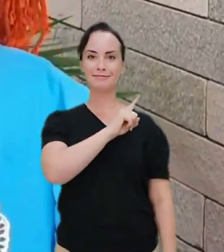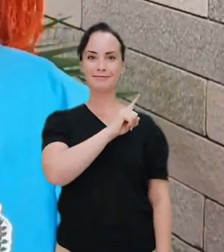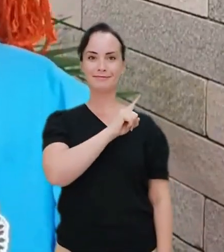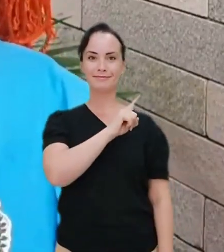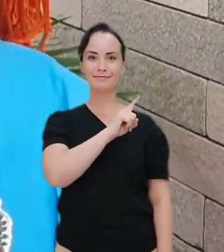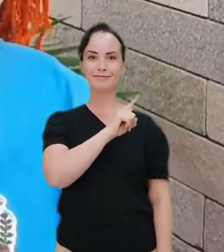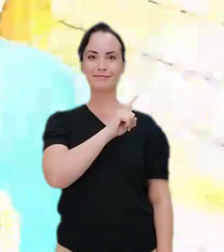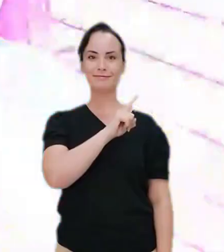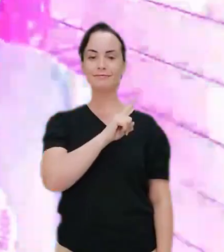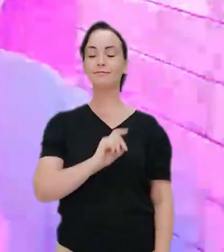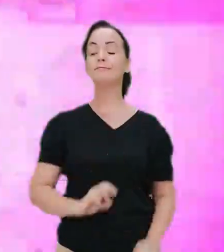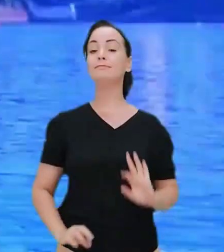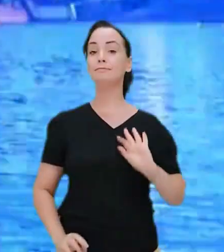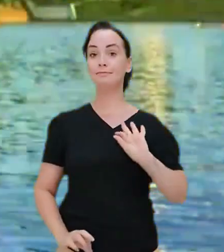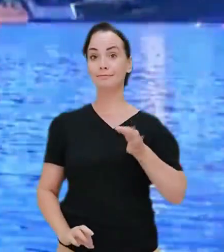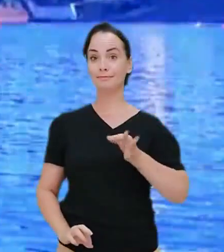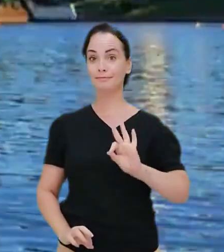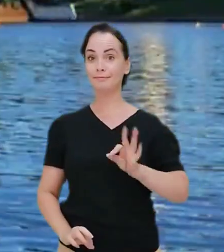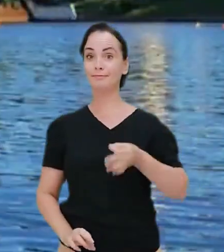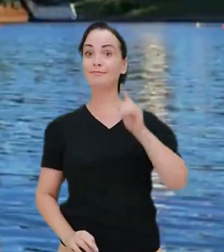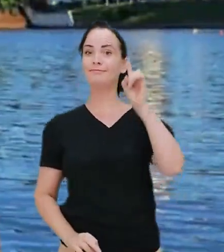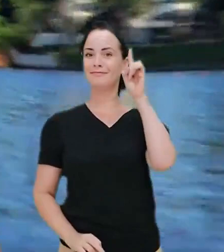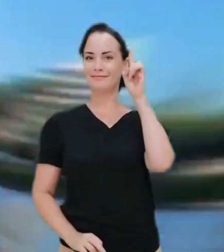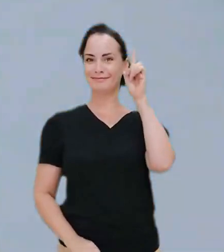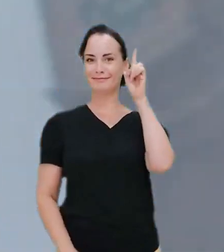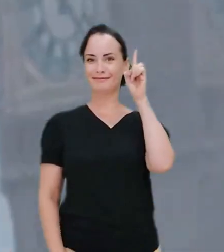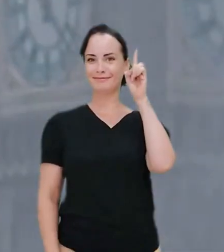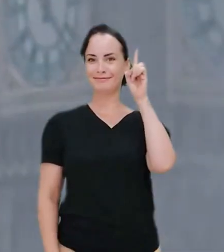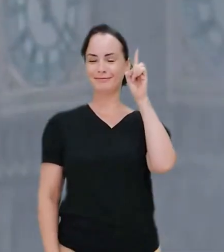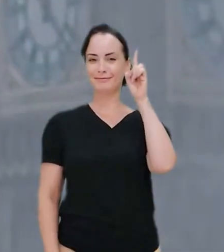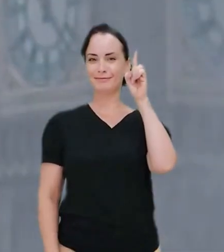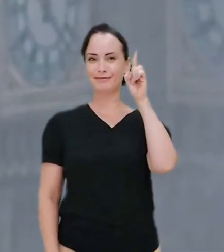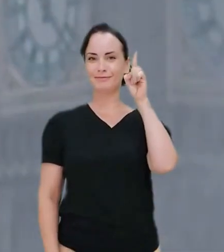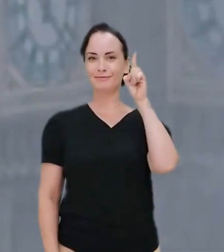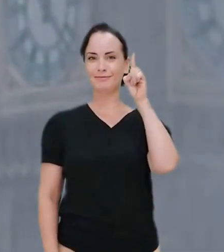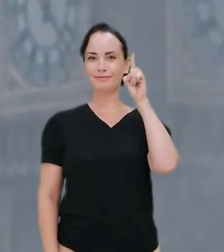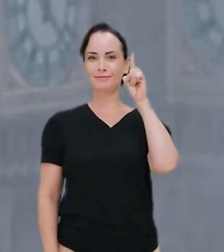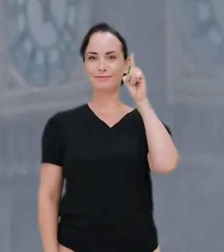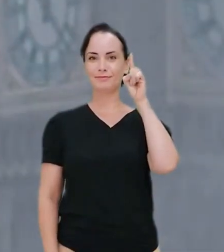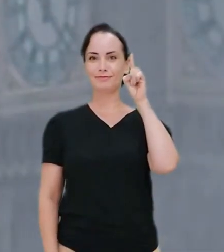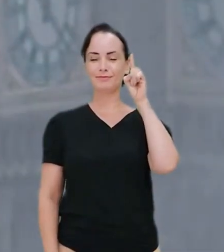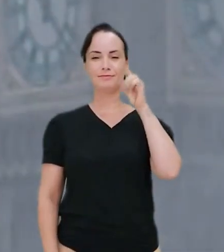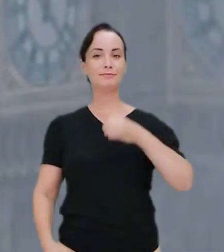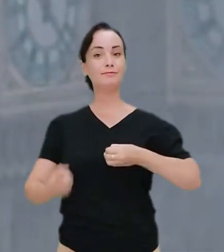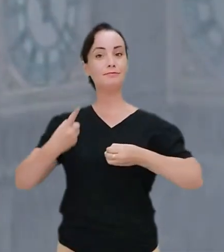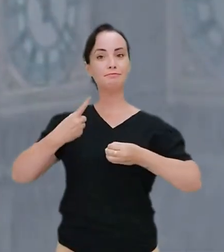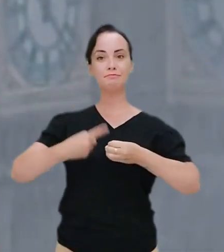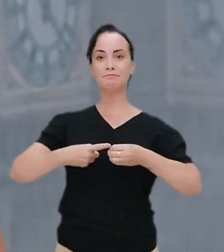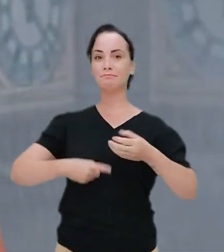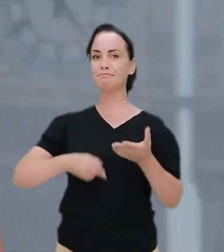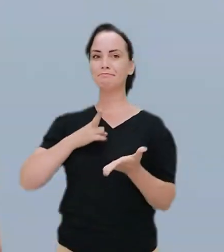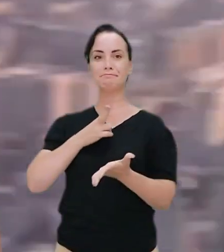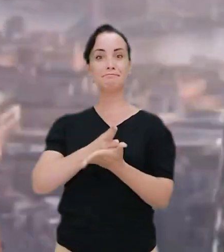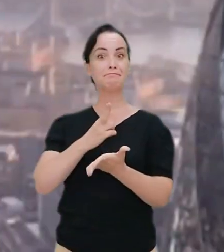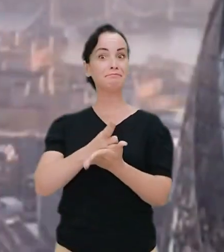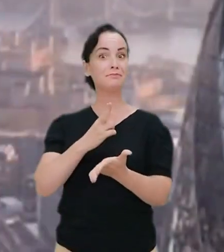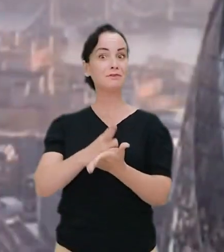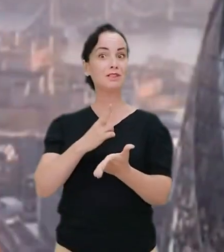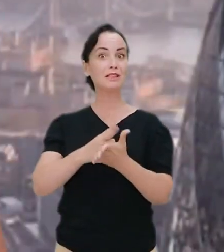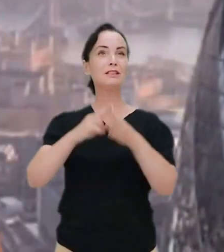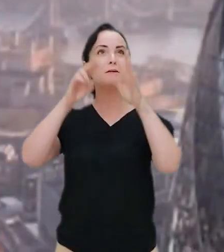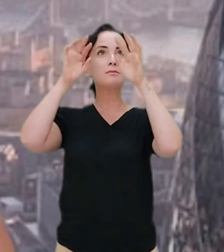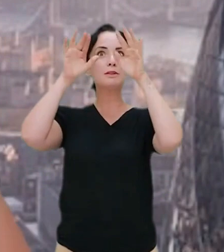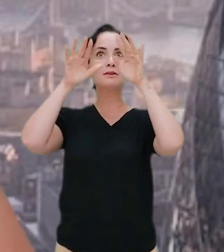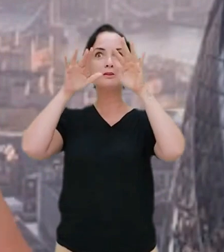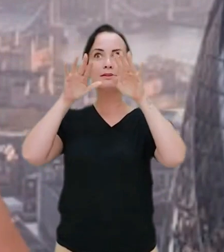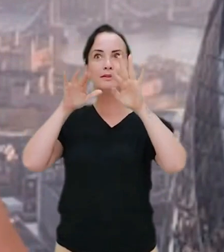English people! Yes, Kate! London is a fog city! Uma cidade que sempre tem